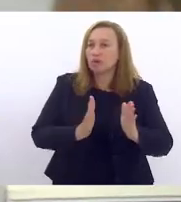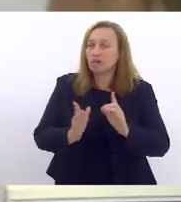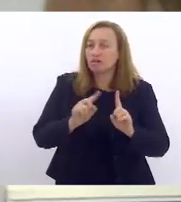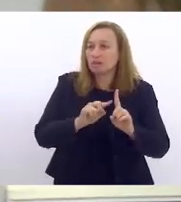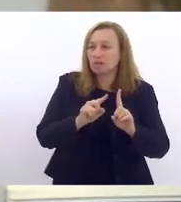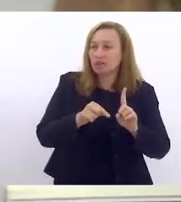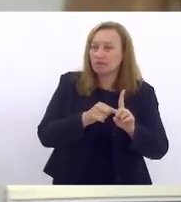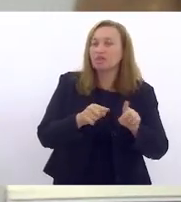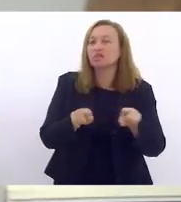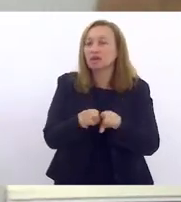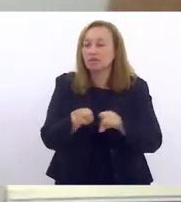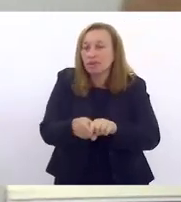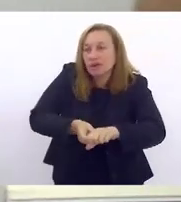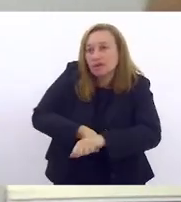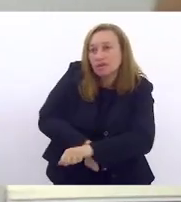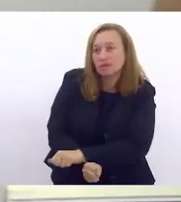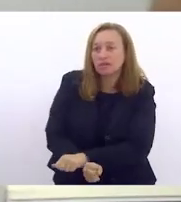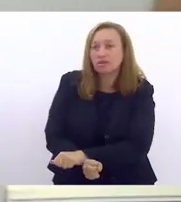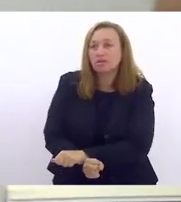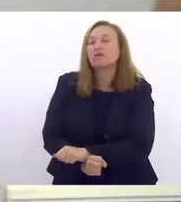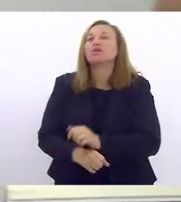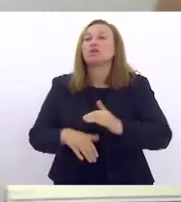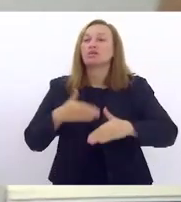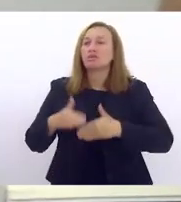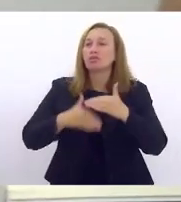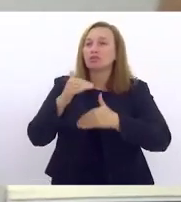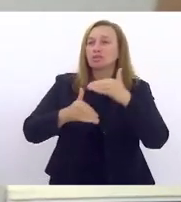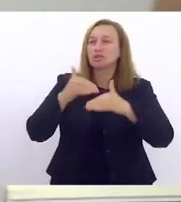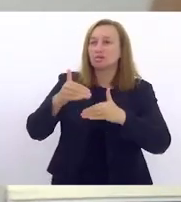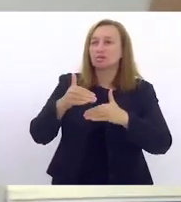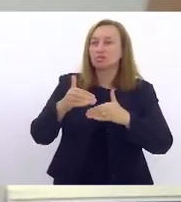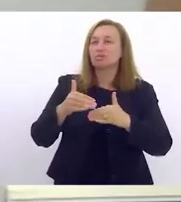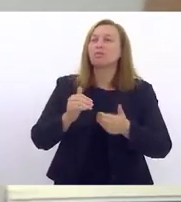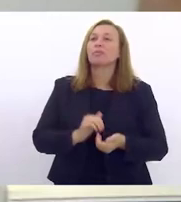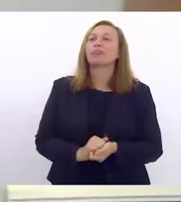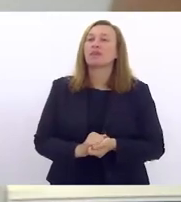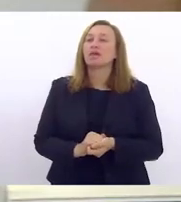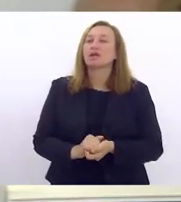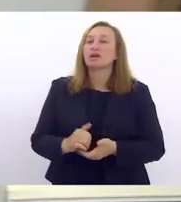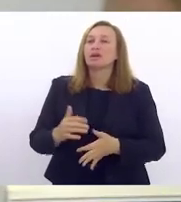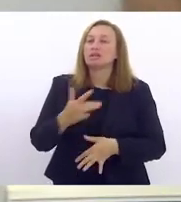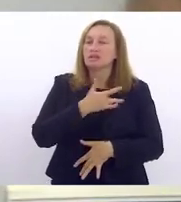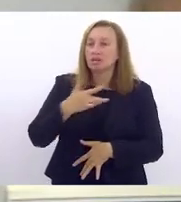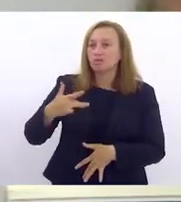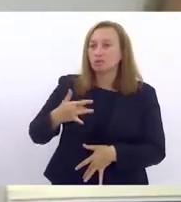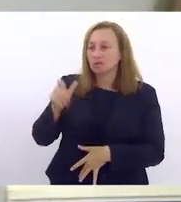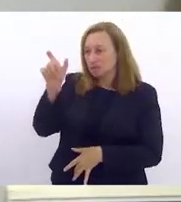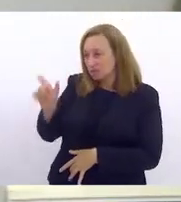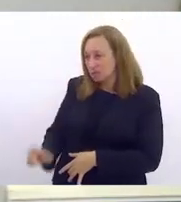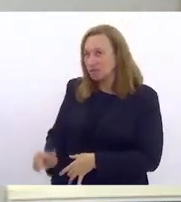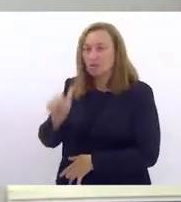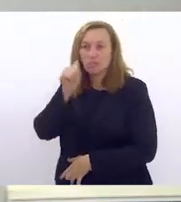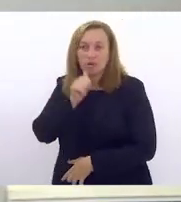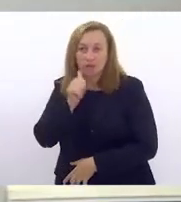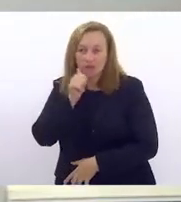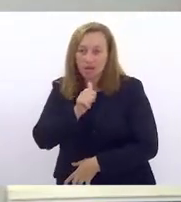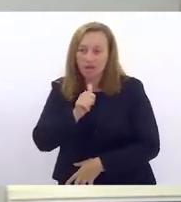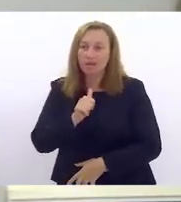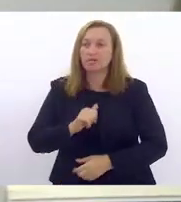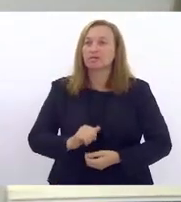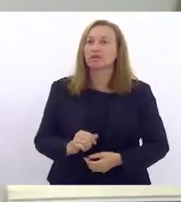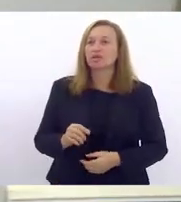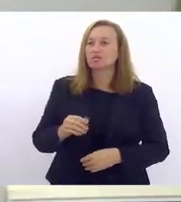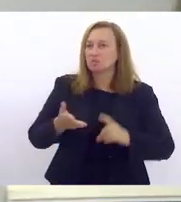pós-parto, visando a melhor evolução desse processo e o bem-estar da gestante. Gente, doula é